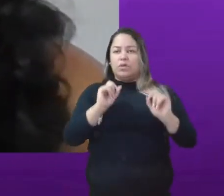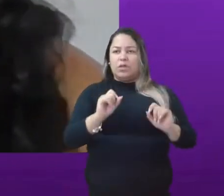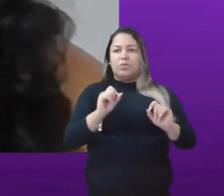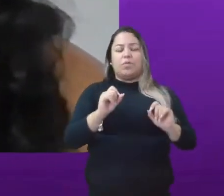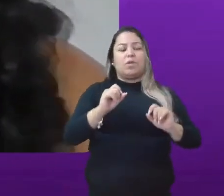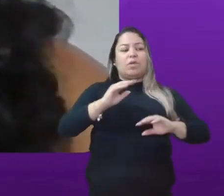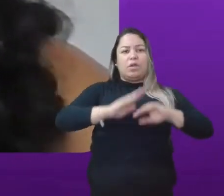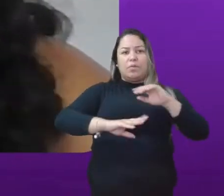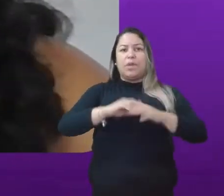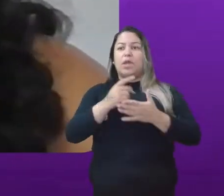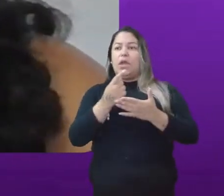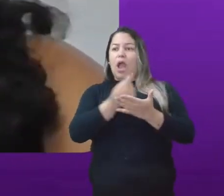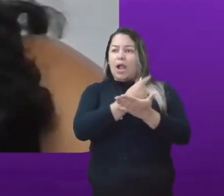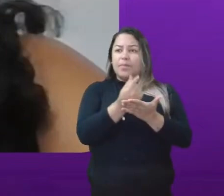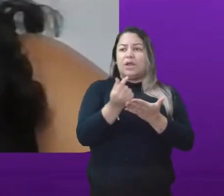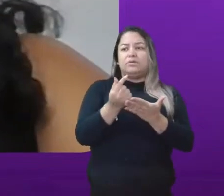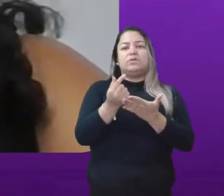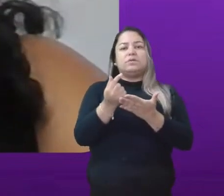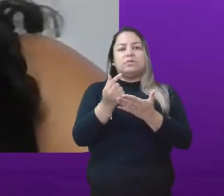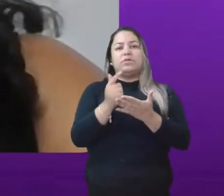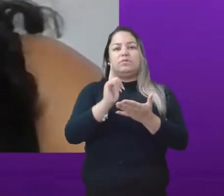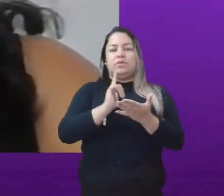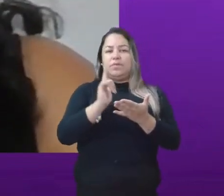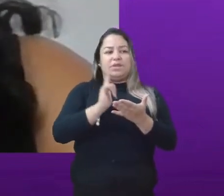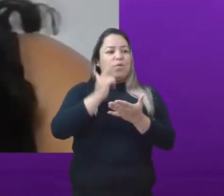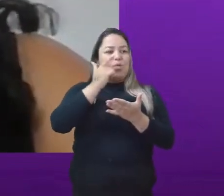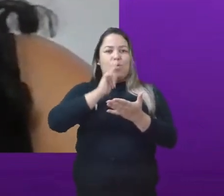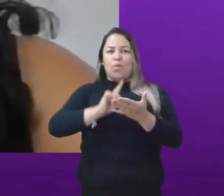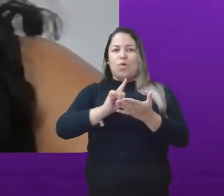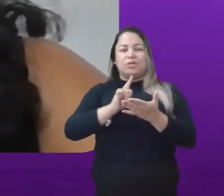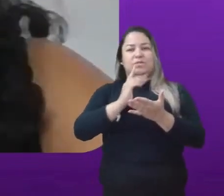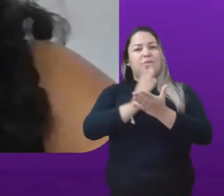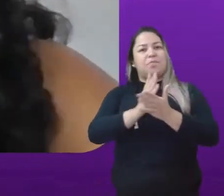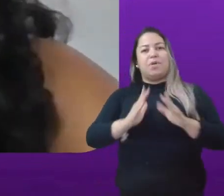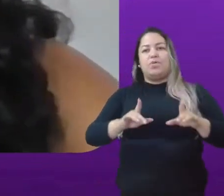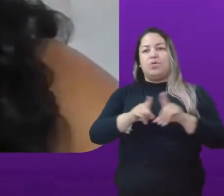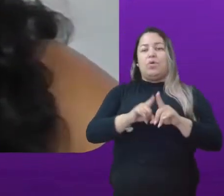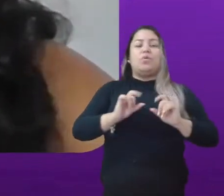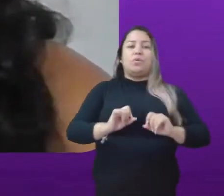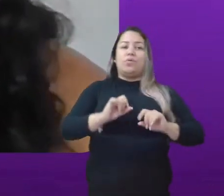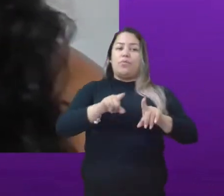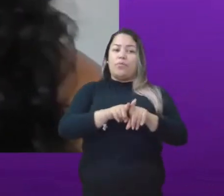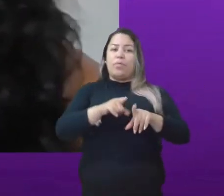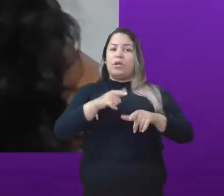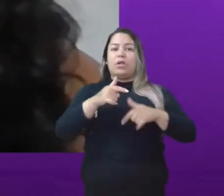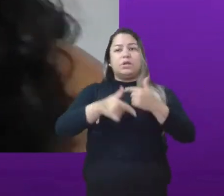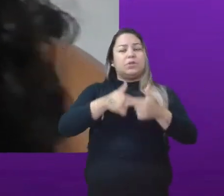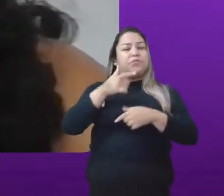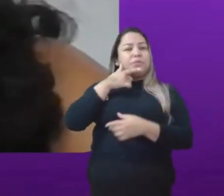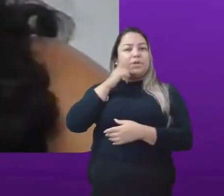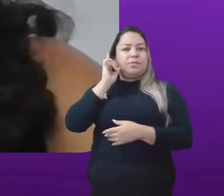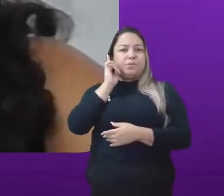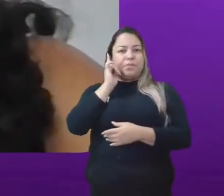de produção capitalista, ele não consegue destruir completamente os modos de produções anteriores